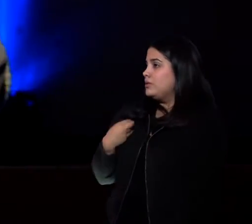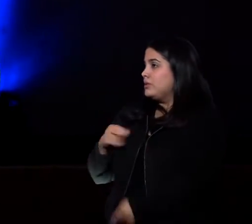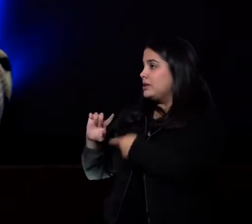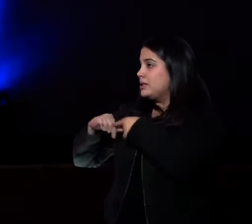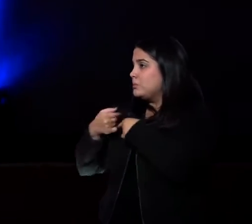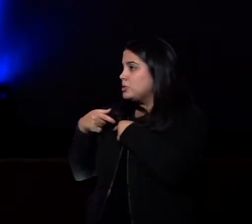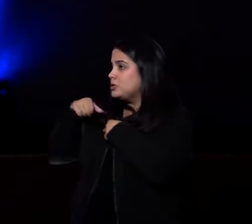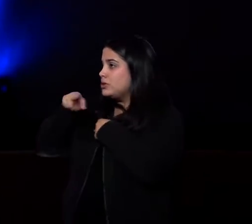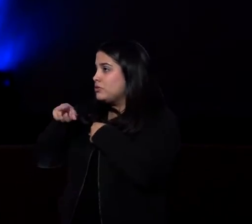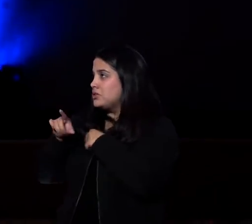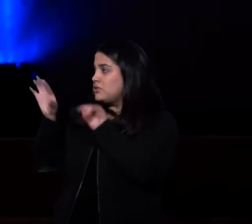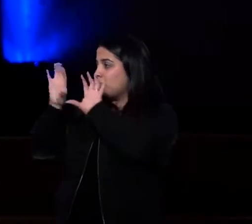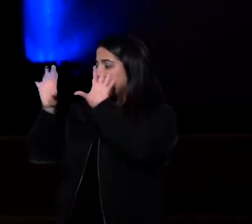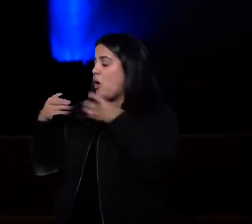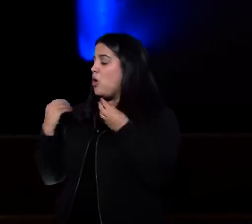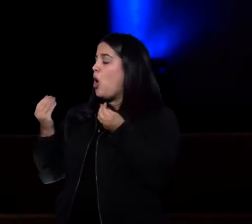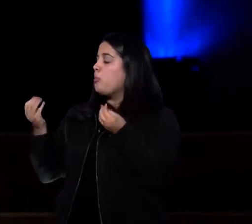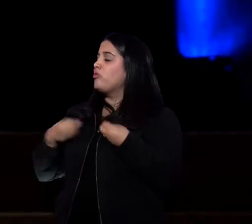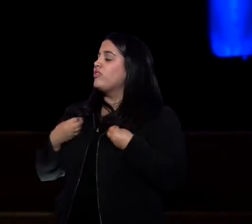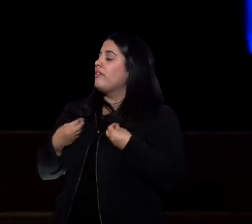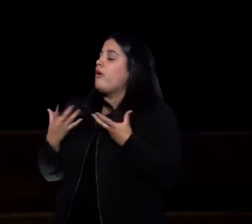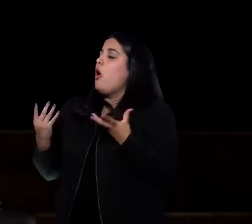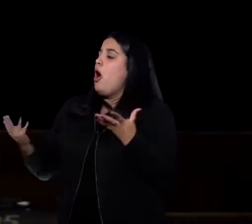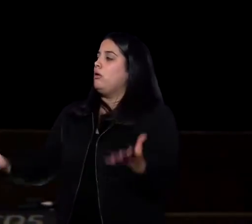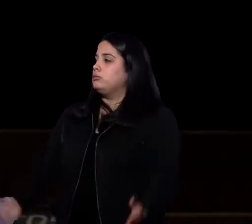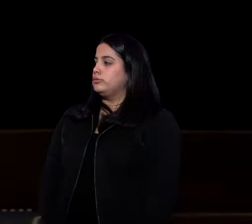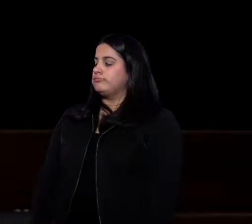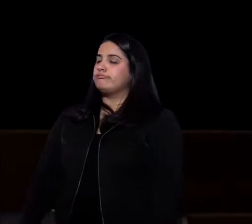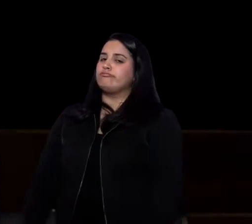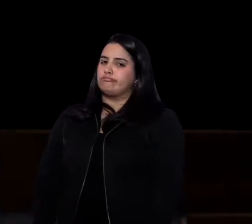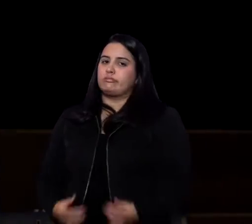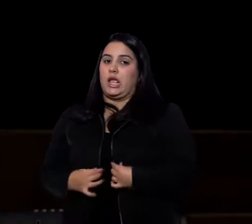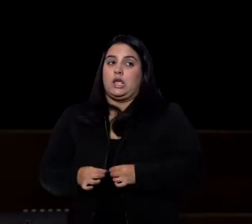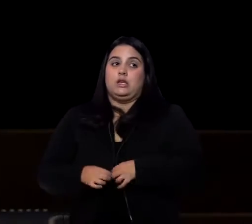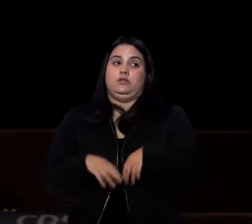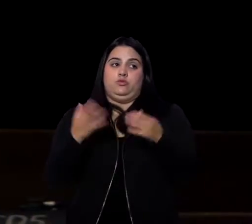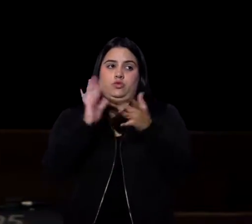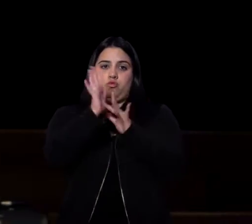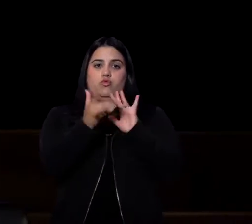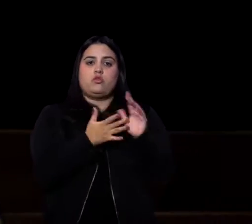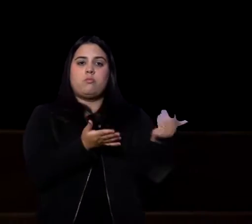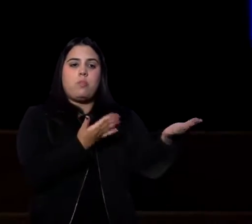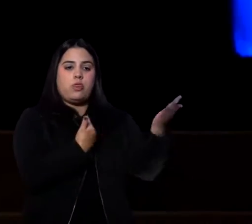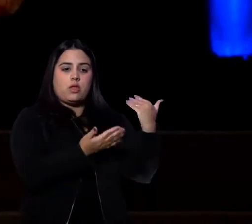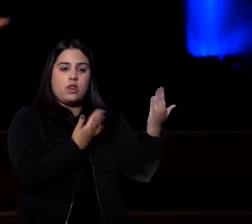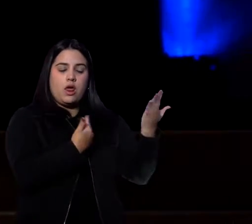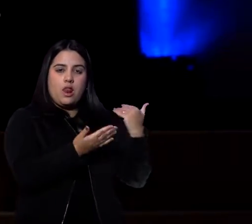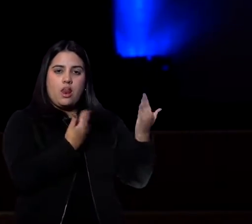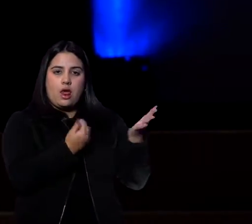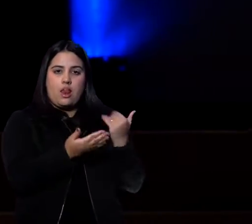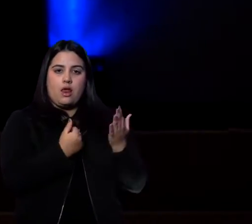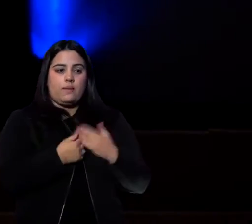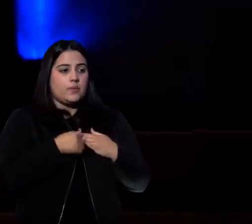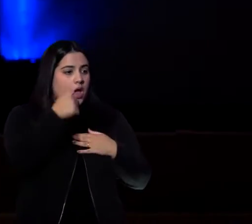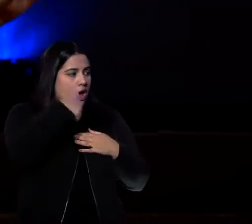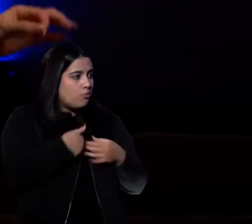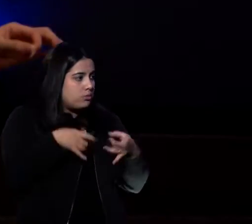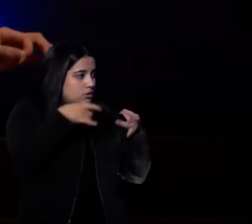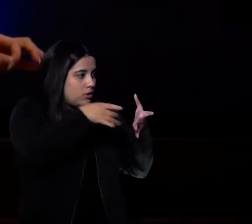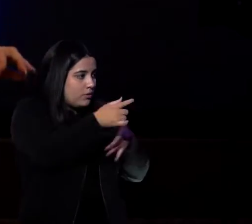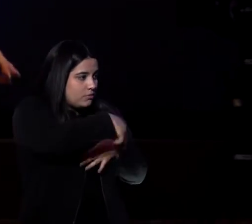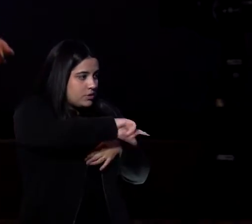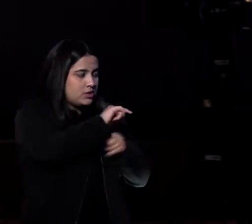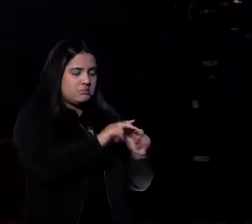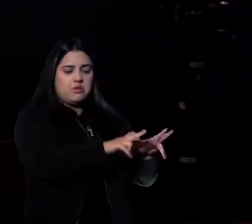você for para o céu? E aí, Jesus começa a falar isso com eles. Eu vou deixar, eu não vou abandonar vocês, eu nunca vou